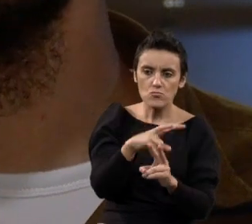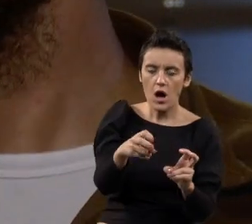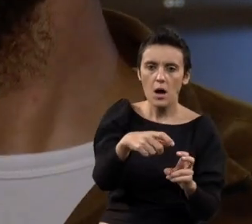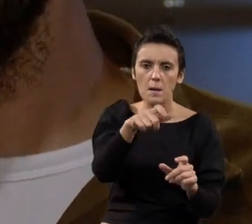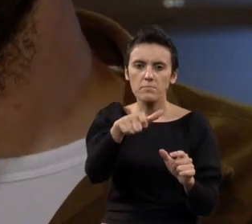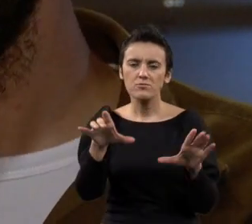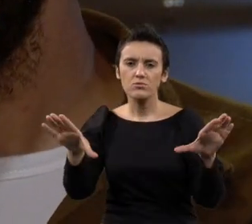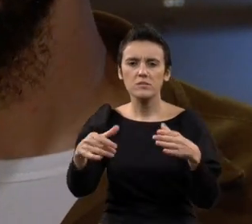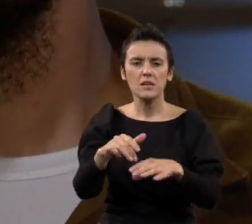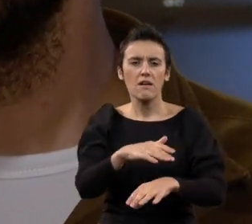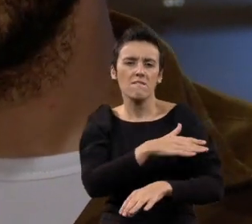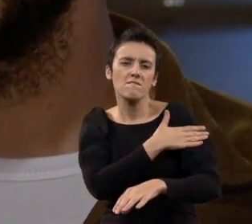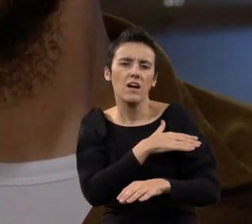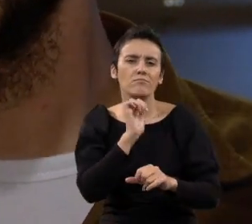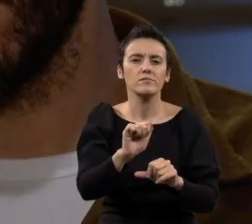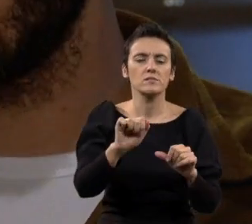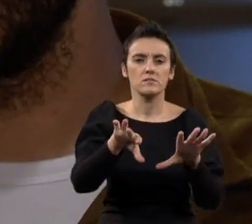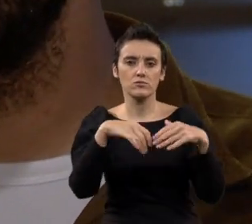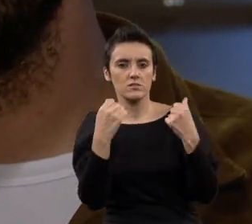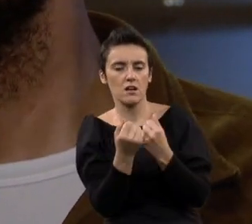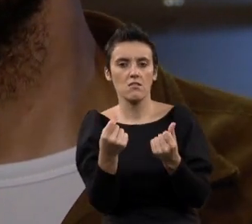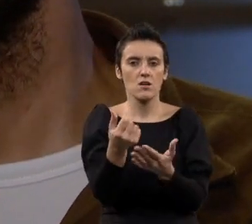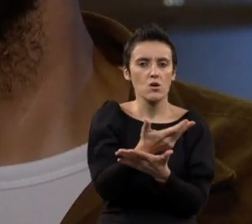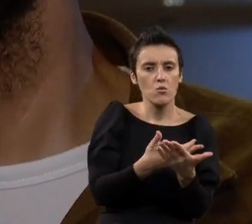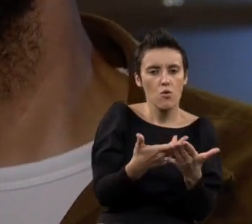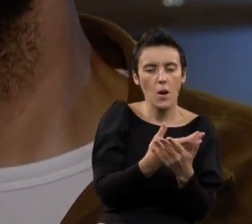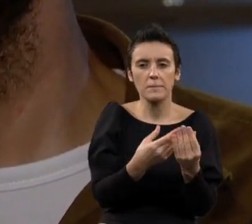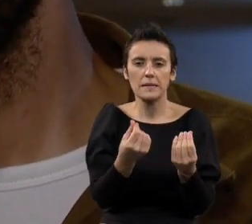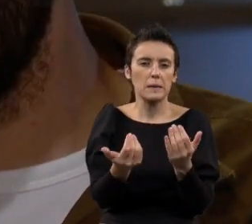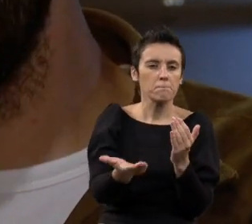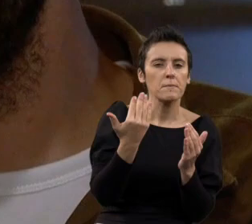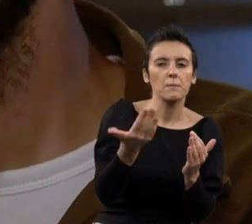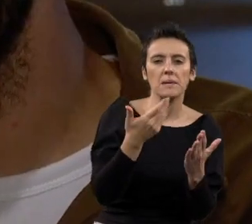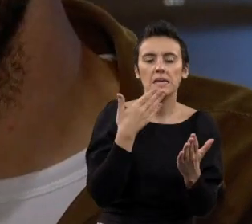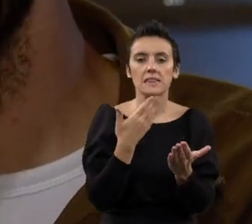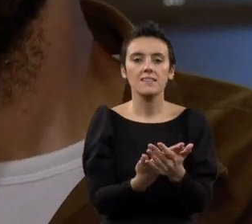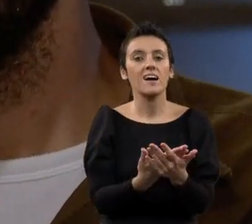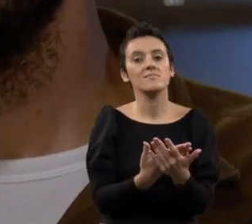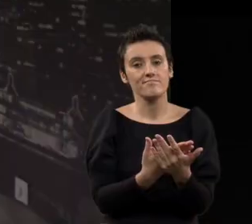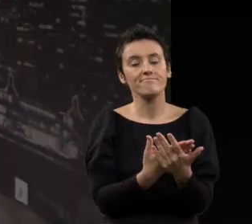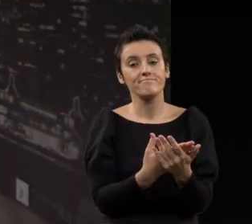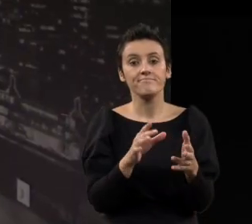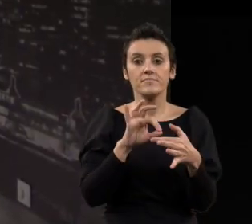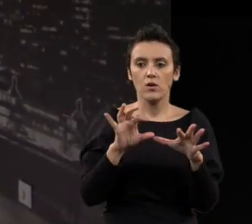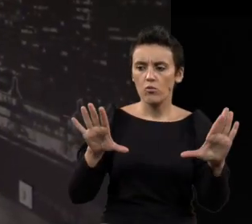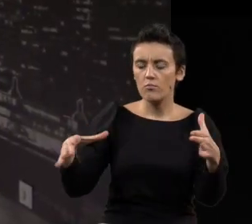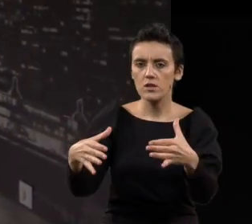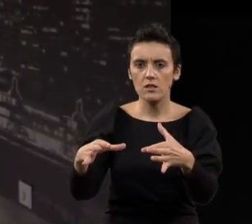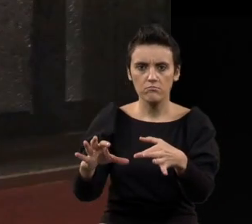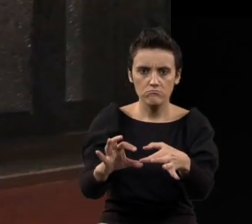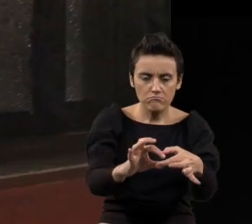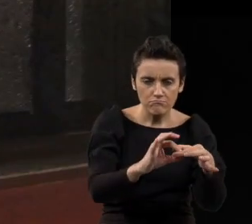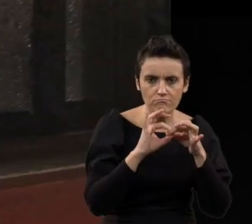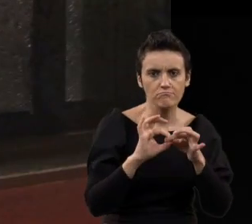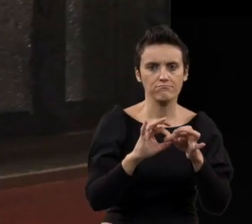sociais, económicas, que os levavam a ligarem-se muito em termos de comunitários, porque eram deixados